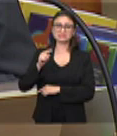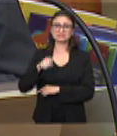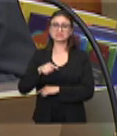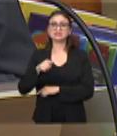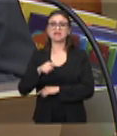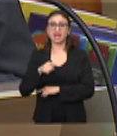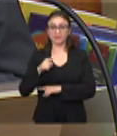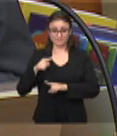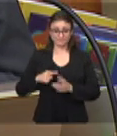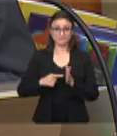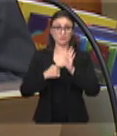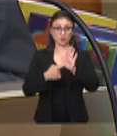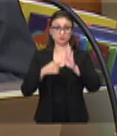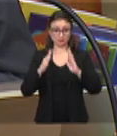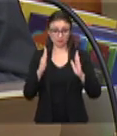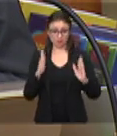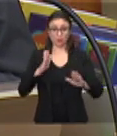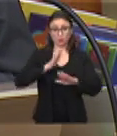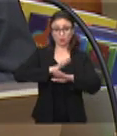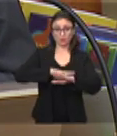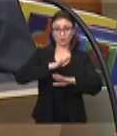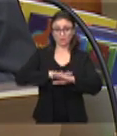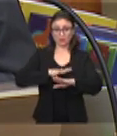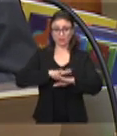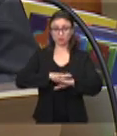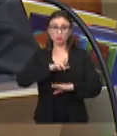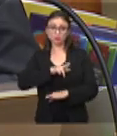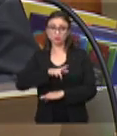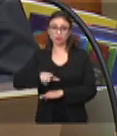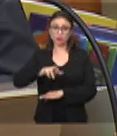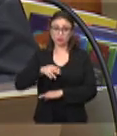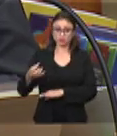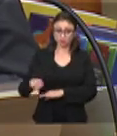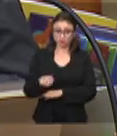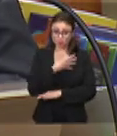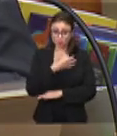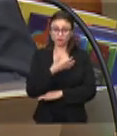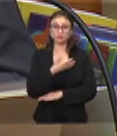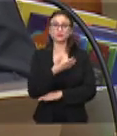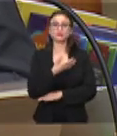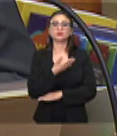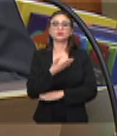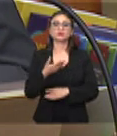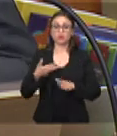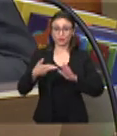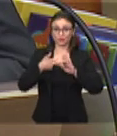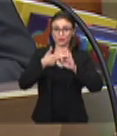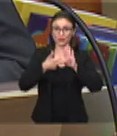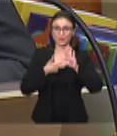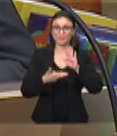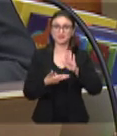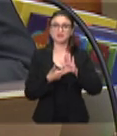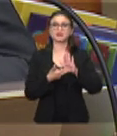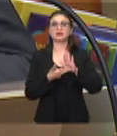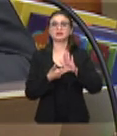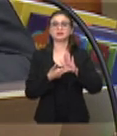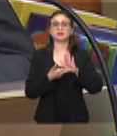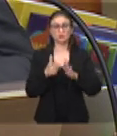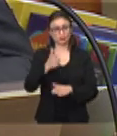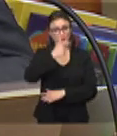aquele momento, ela não adentra nas novas perspectivas normativas, a questão, para